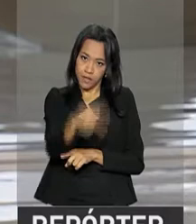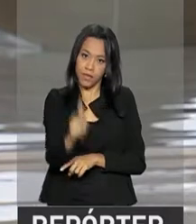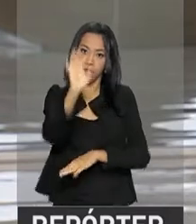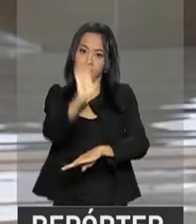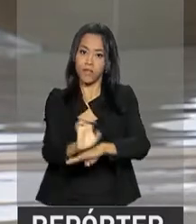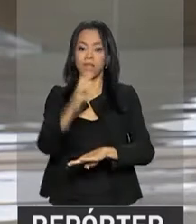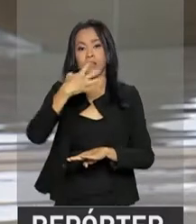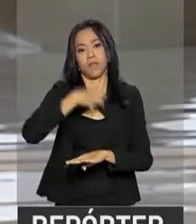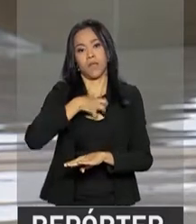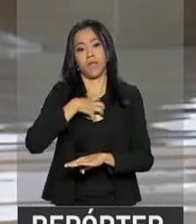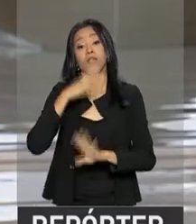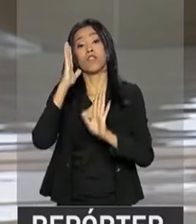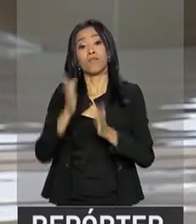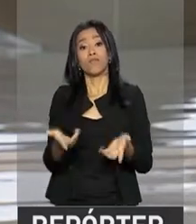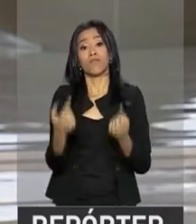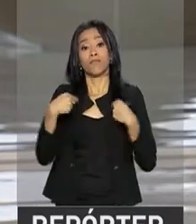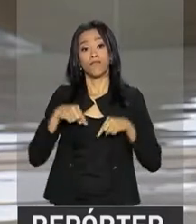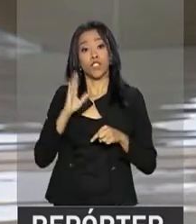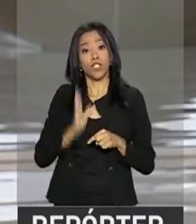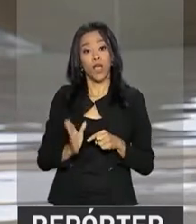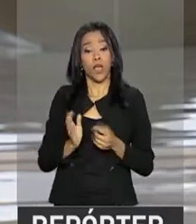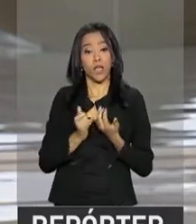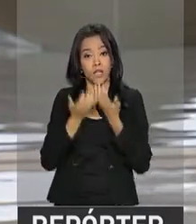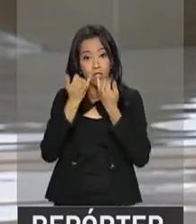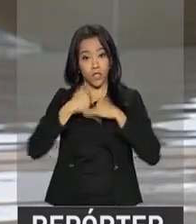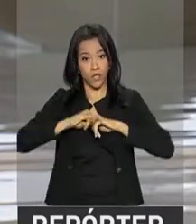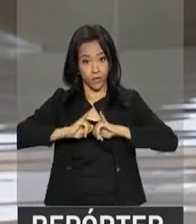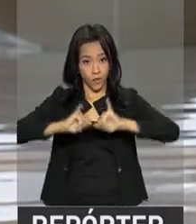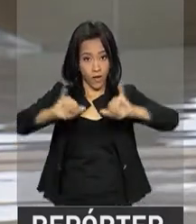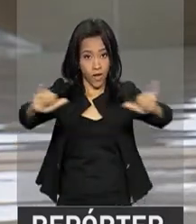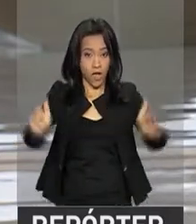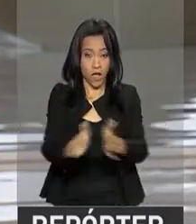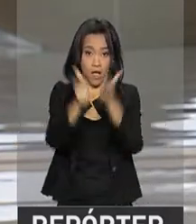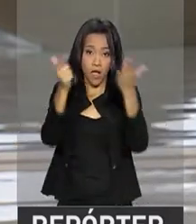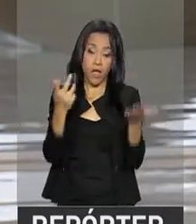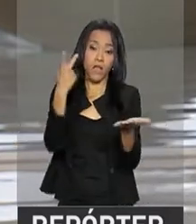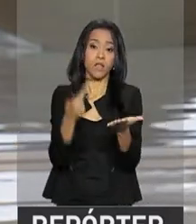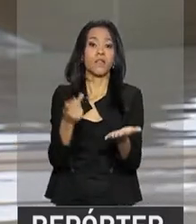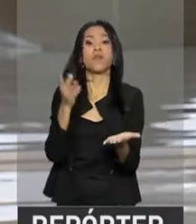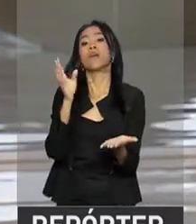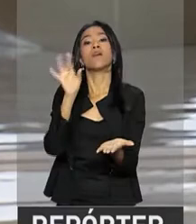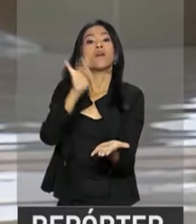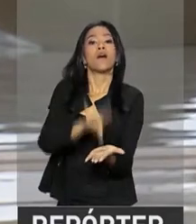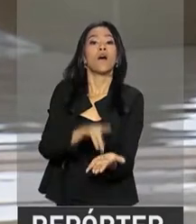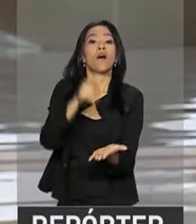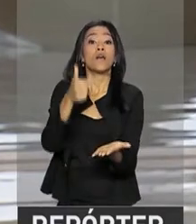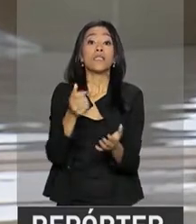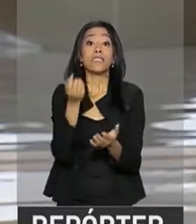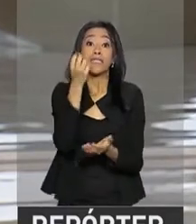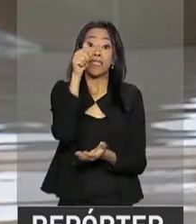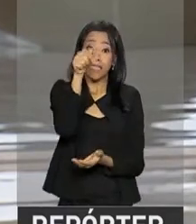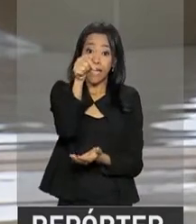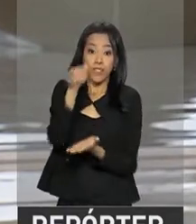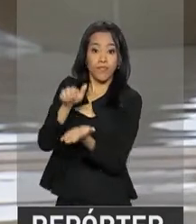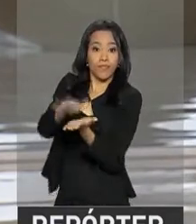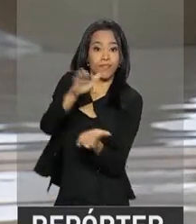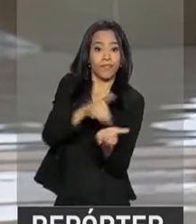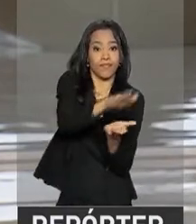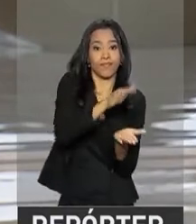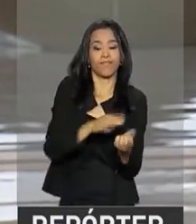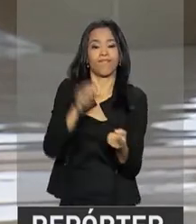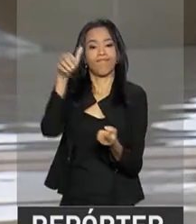Bahia. E foi publicada na edição de hoje do Diário Oficial da União a exoneração de 7 ministros. São